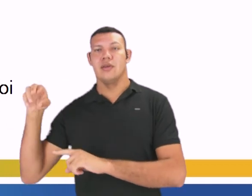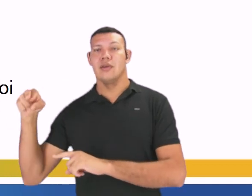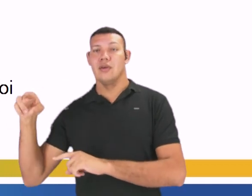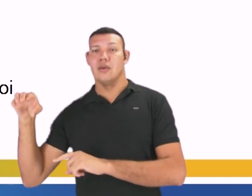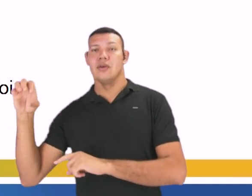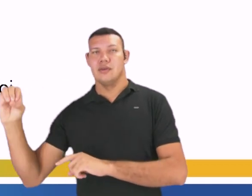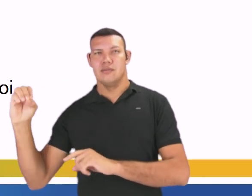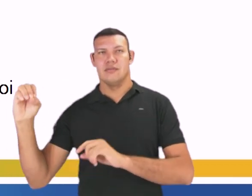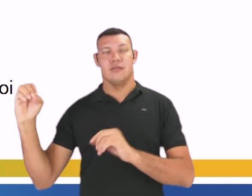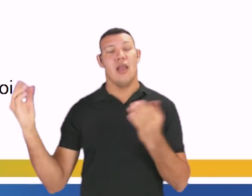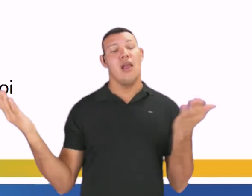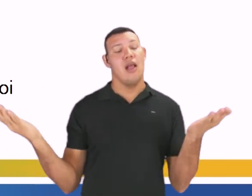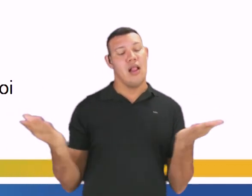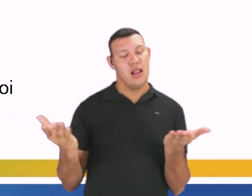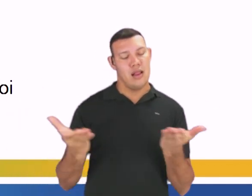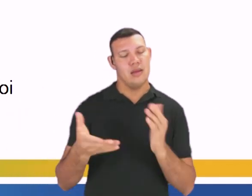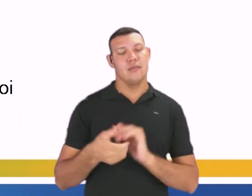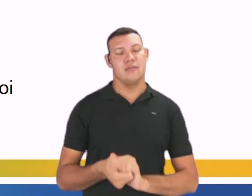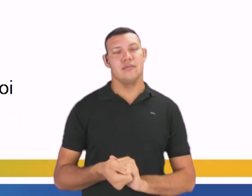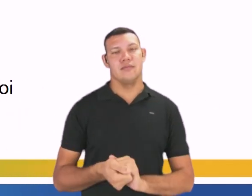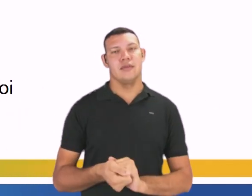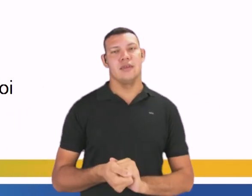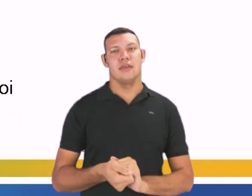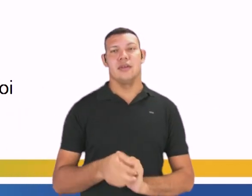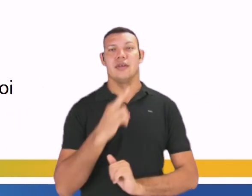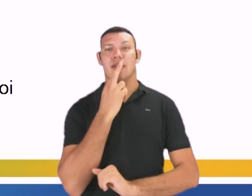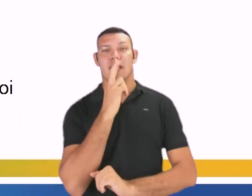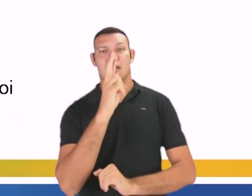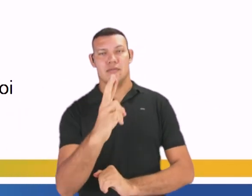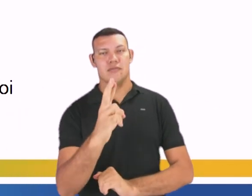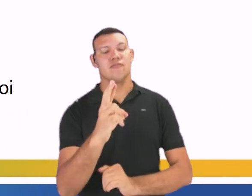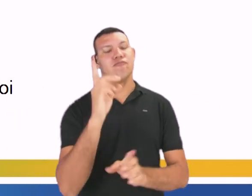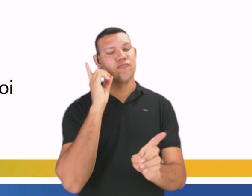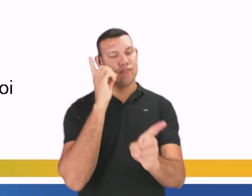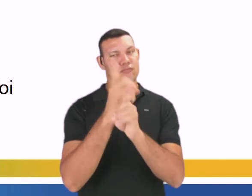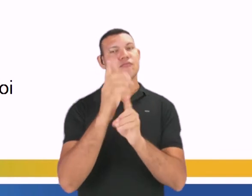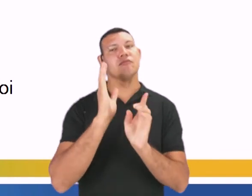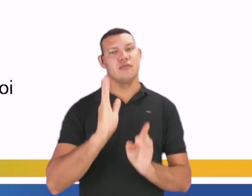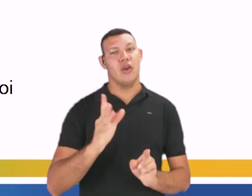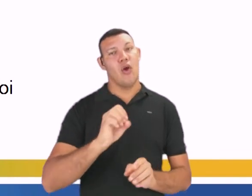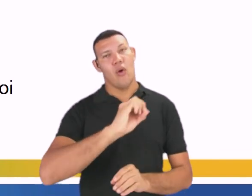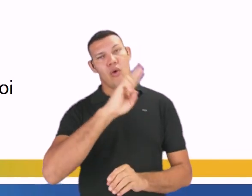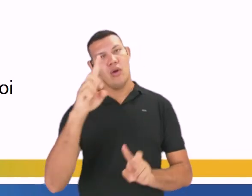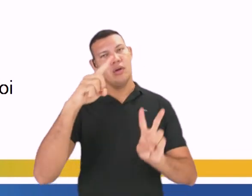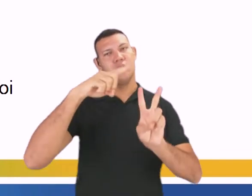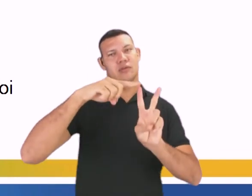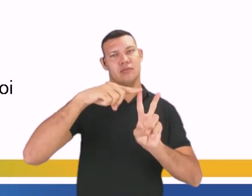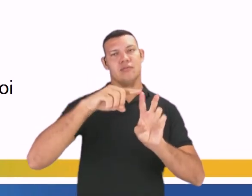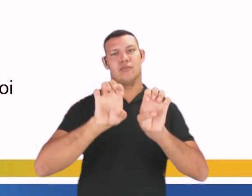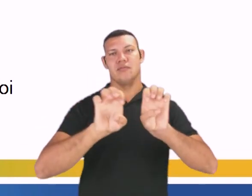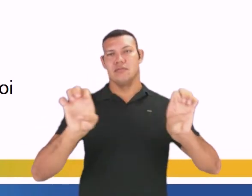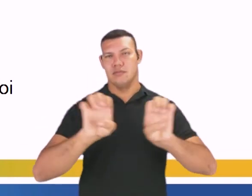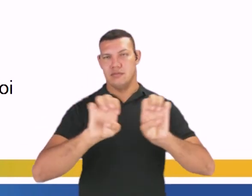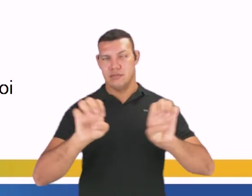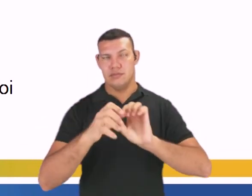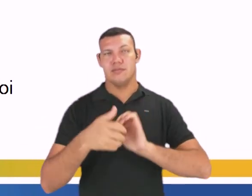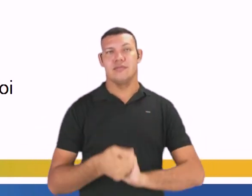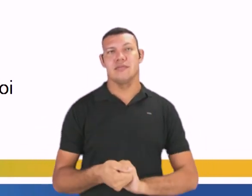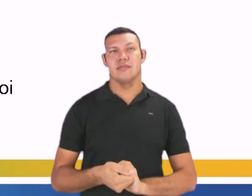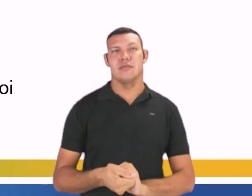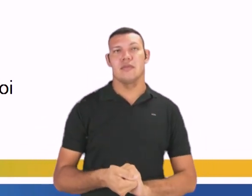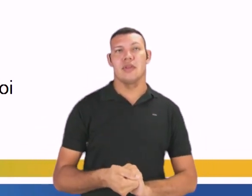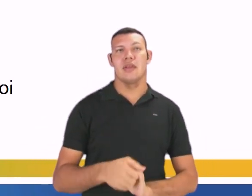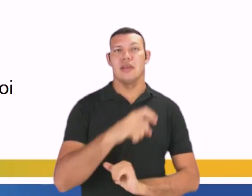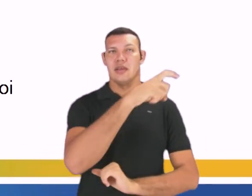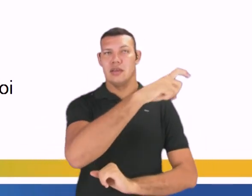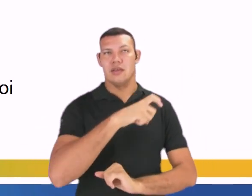Daí, nós já podemos tirar a nossa solução, ou as raízes dessa equação, onde nós temos no